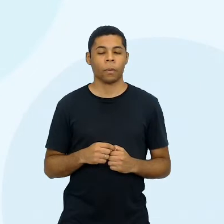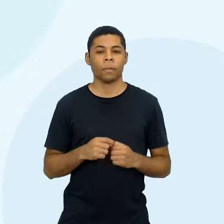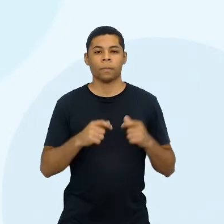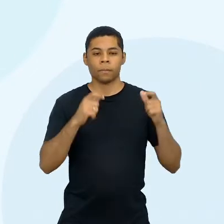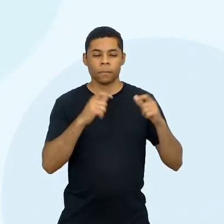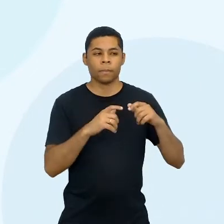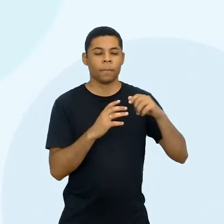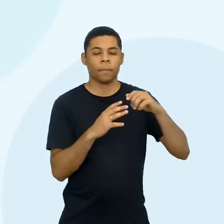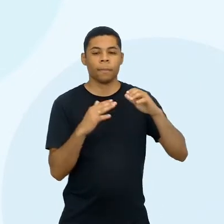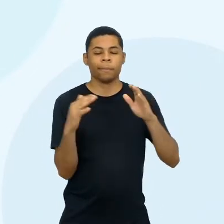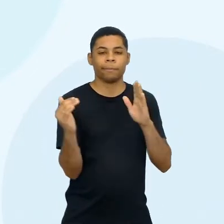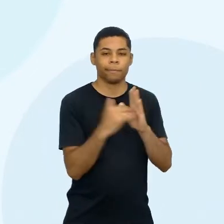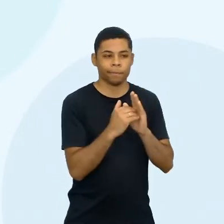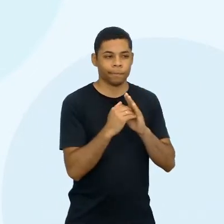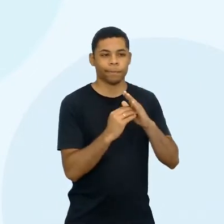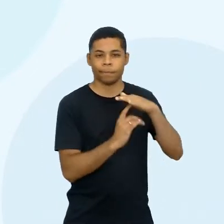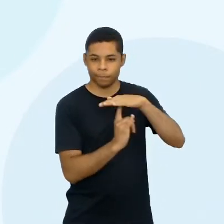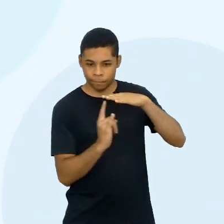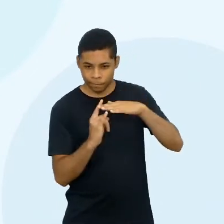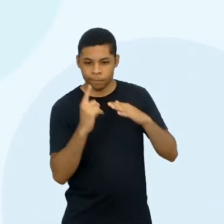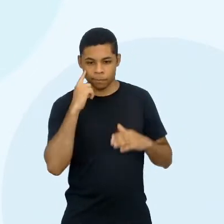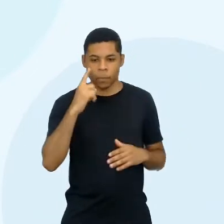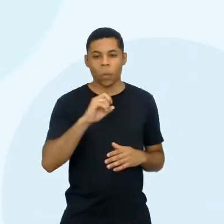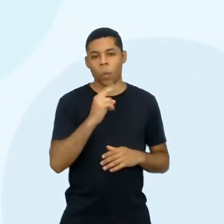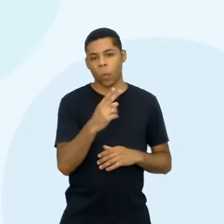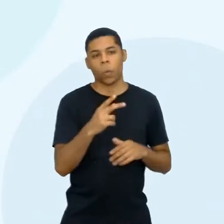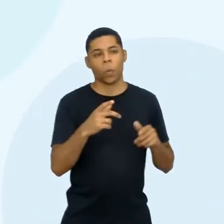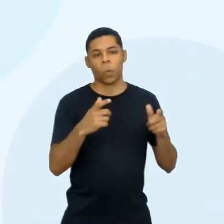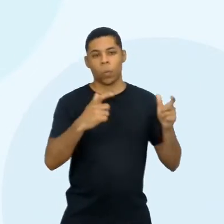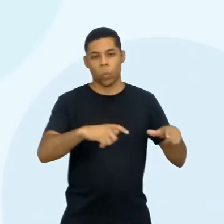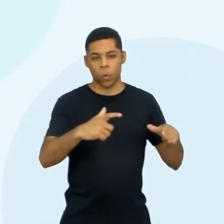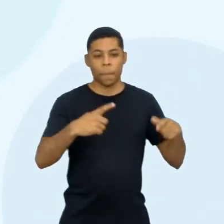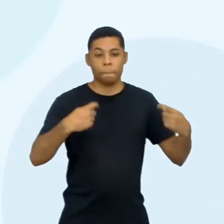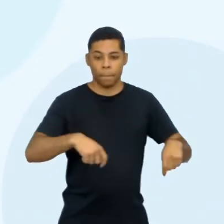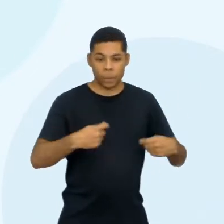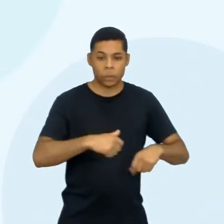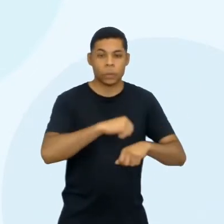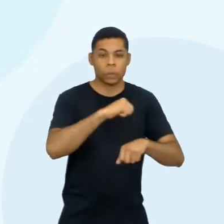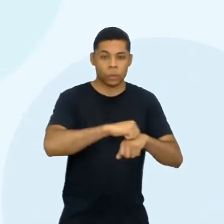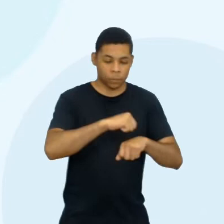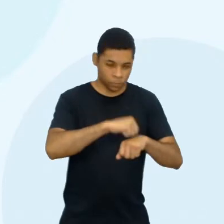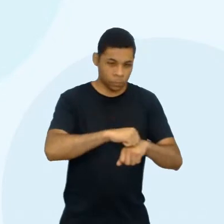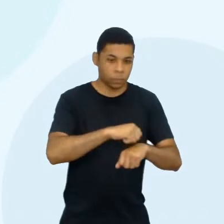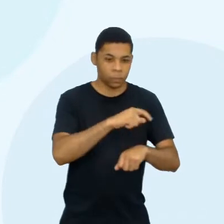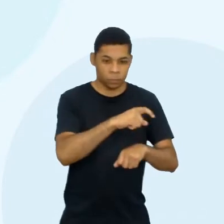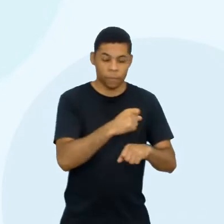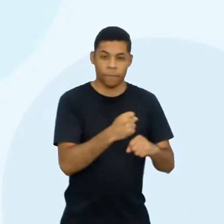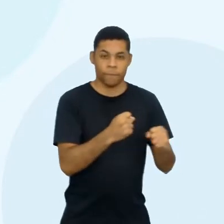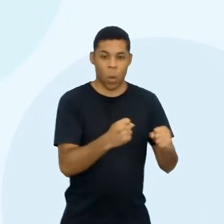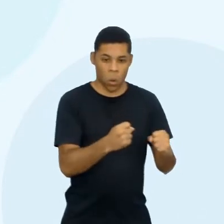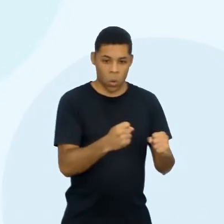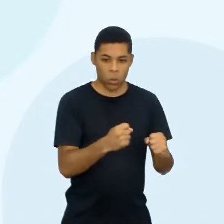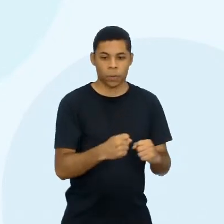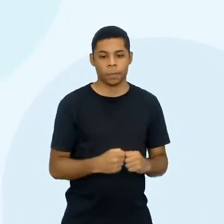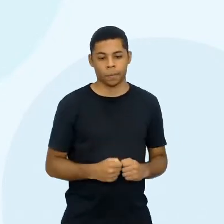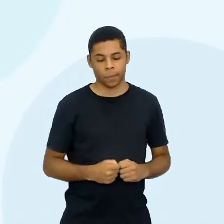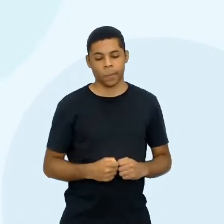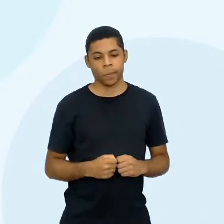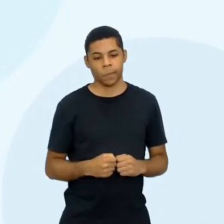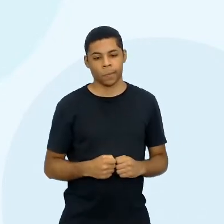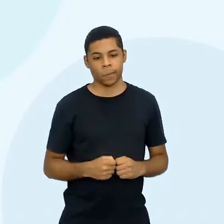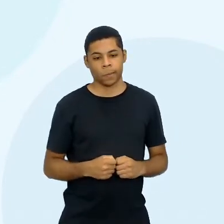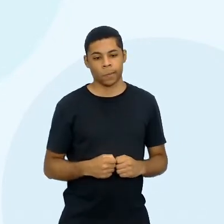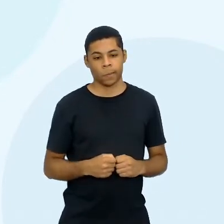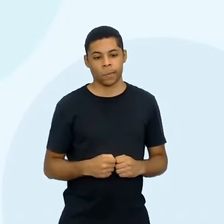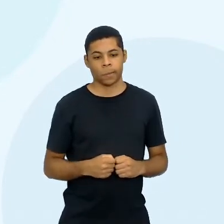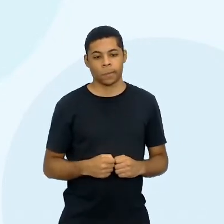Ou, logicamente, né, em locais que necessitam aí de rochas com uma certa densidade, como diques ou